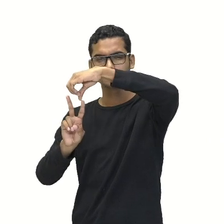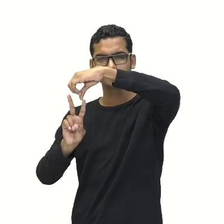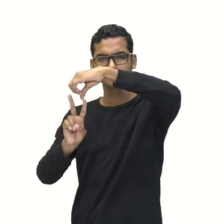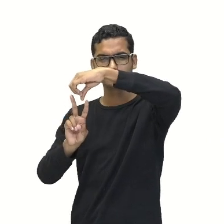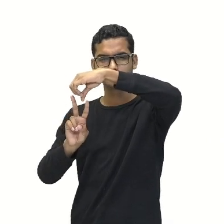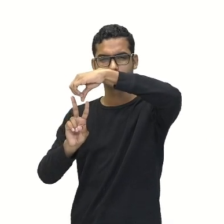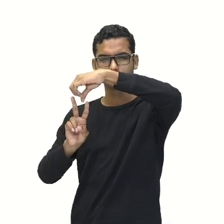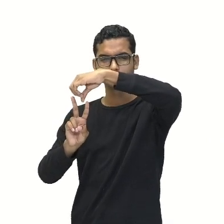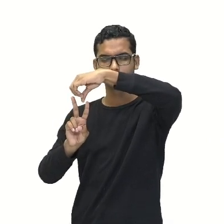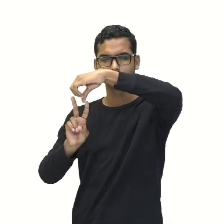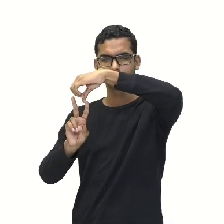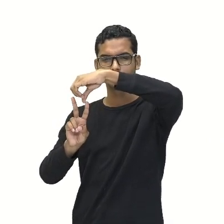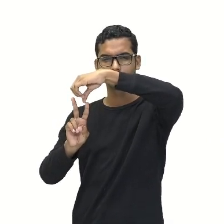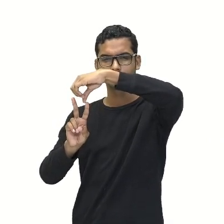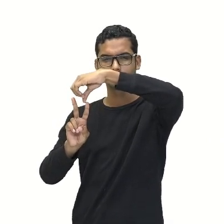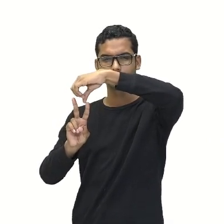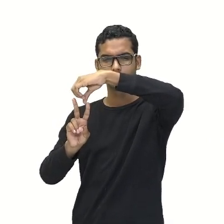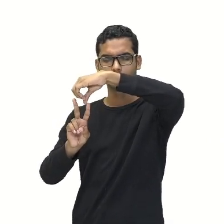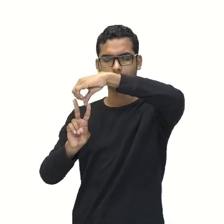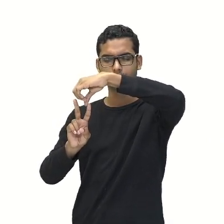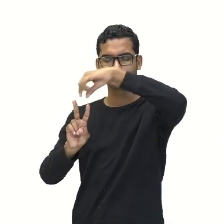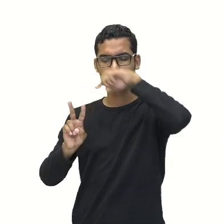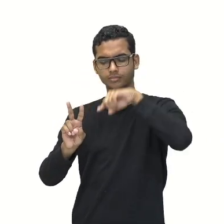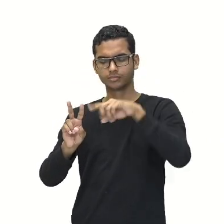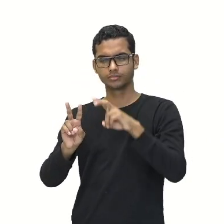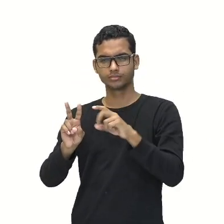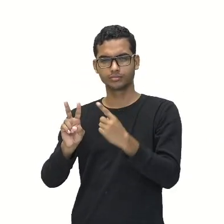No lugar de 512, eu vou escrever